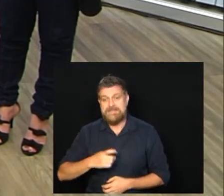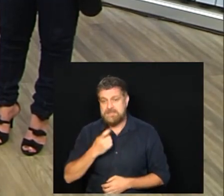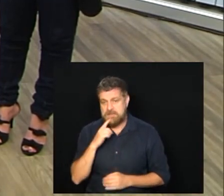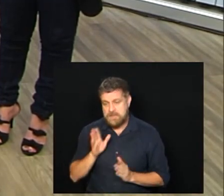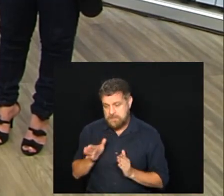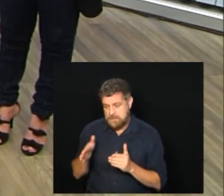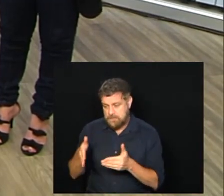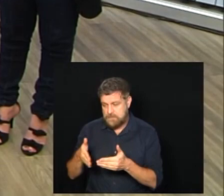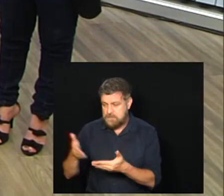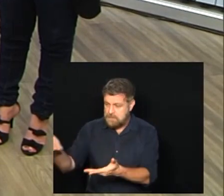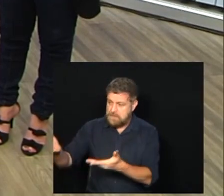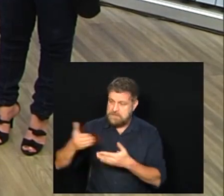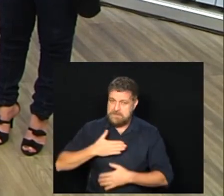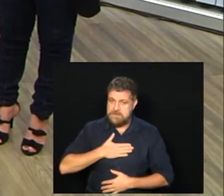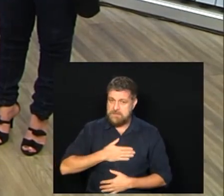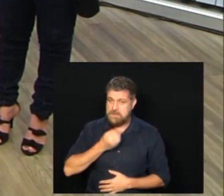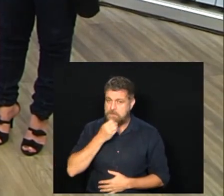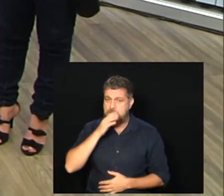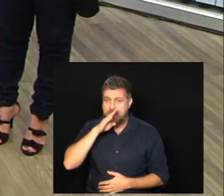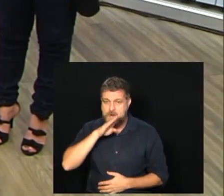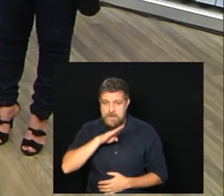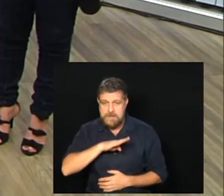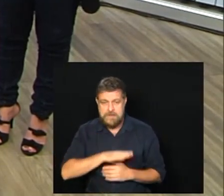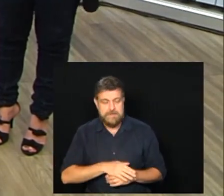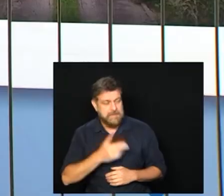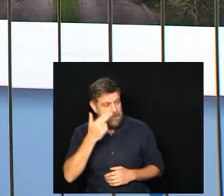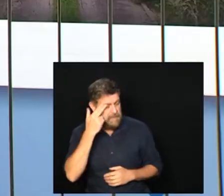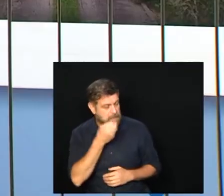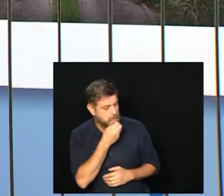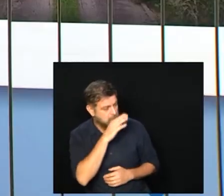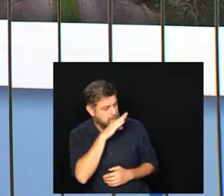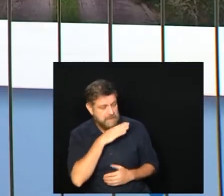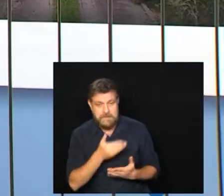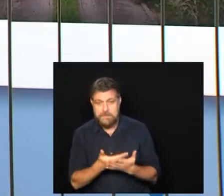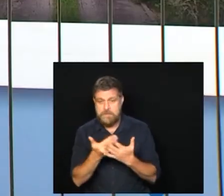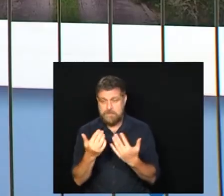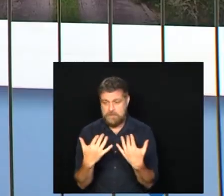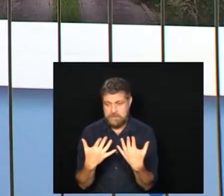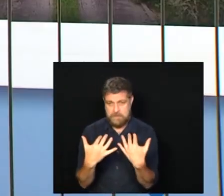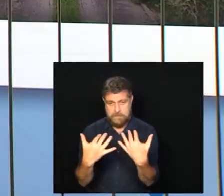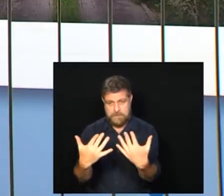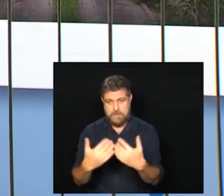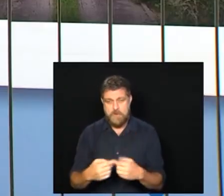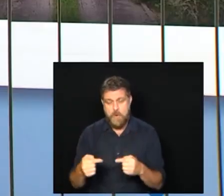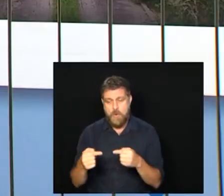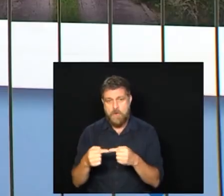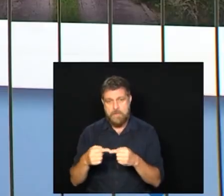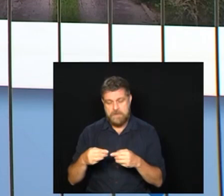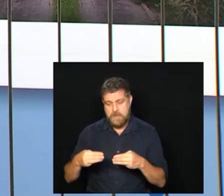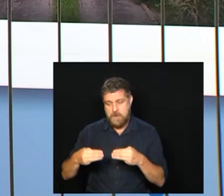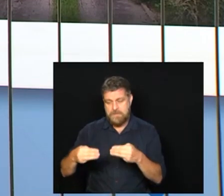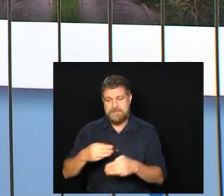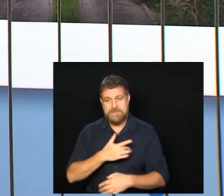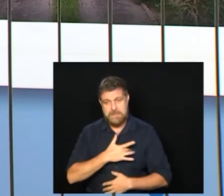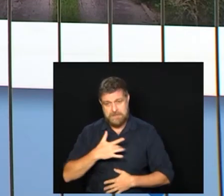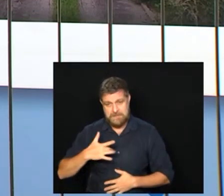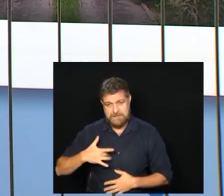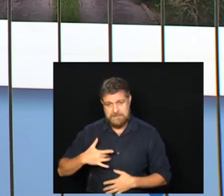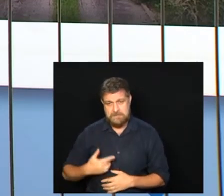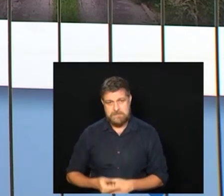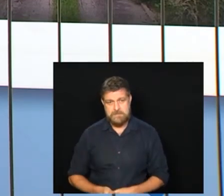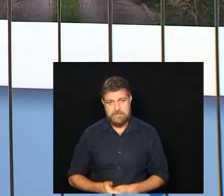Campinas. Seja bem-vinda e boa tarde. Boa tarde, Gabriel. Boa tarde a você aí de casa. E de acordo com o Ministério da Saúde,